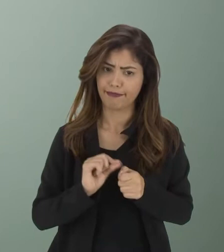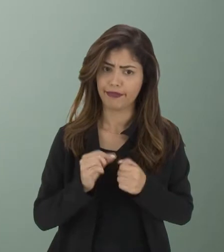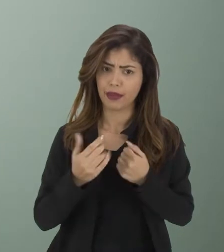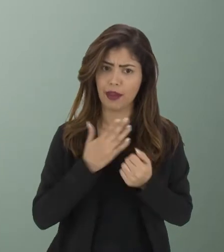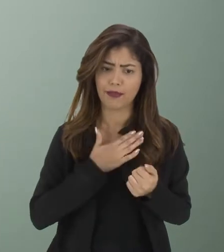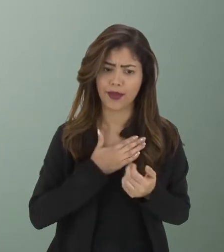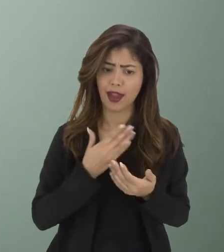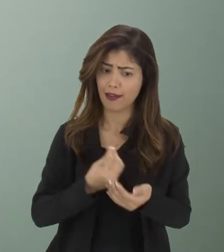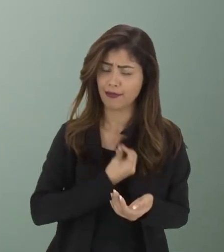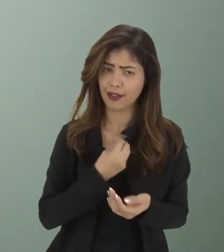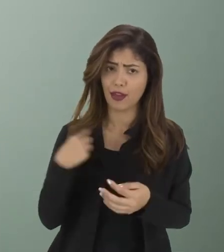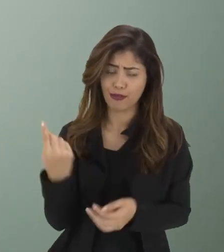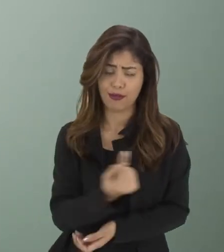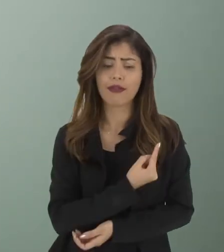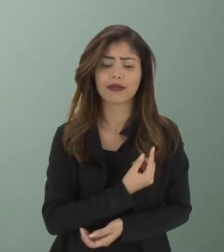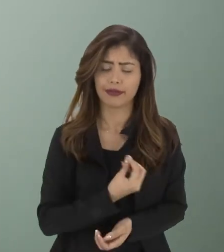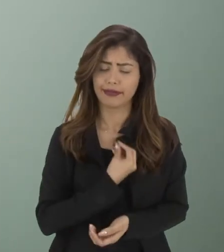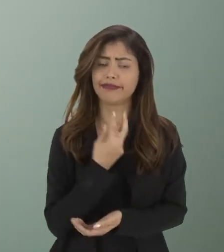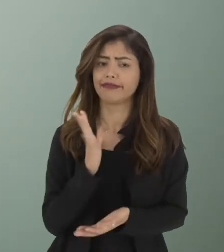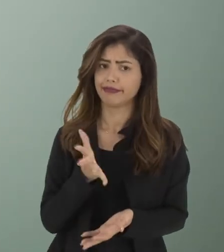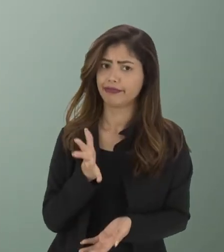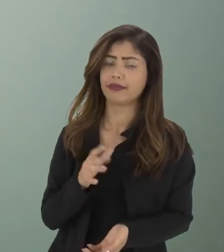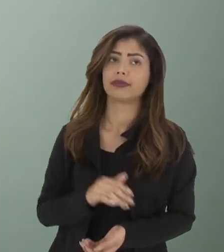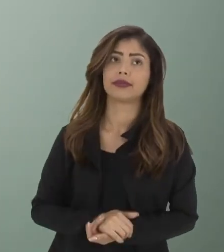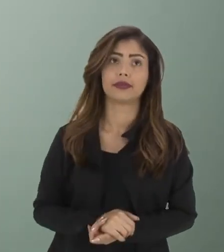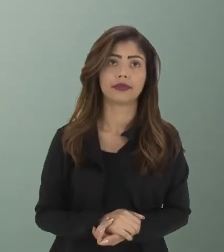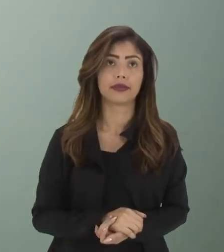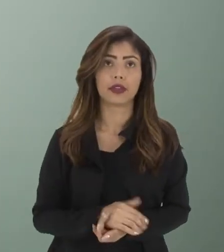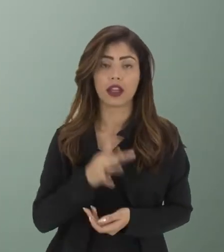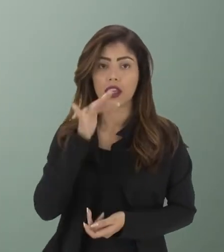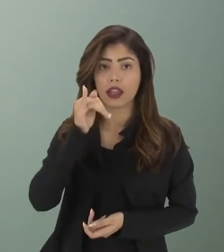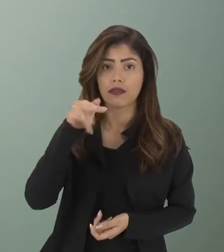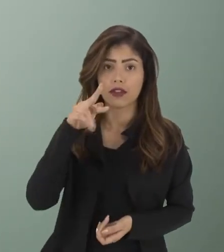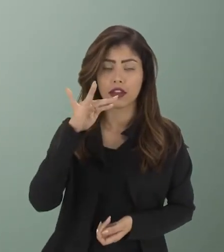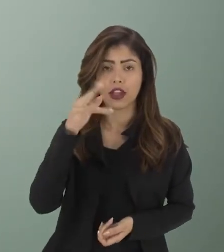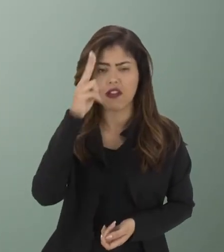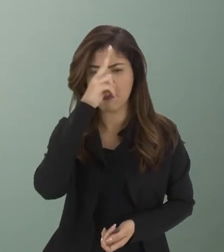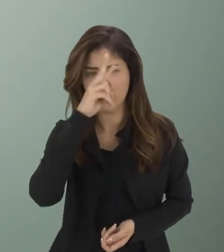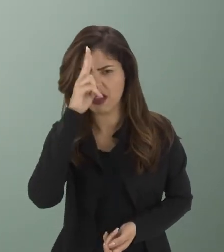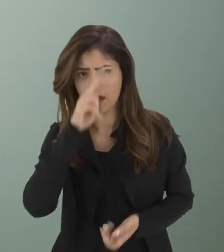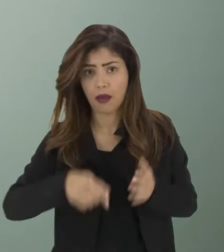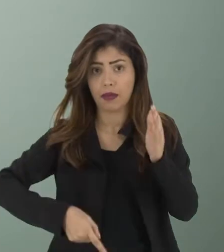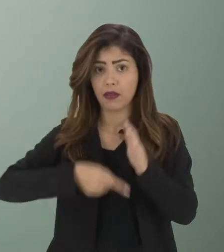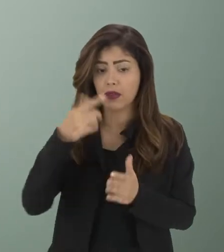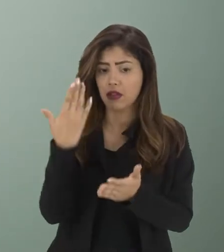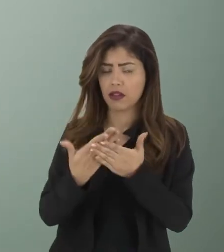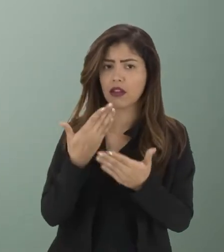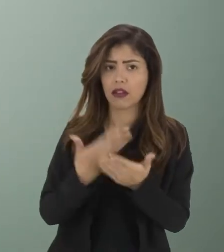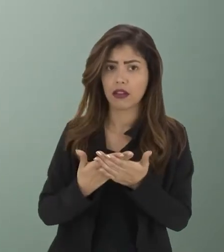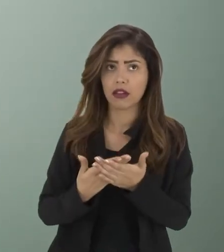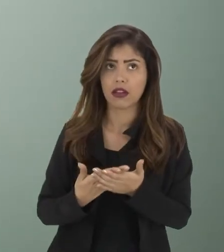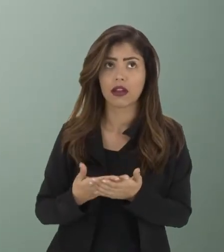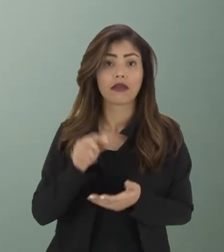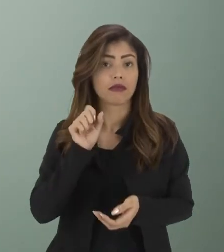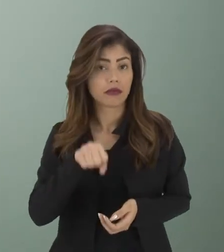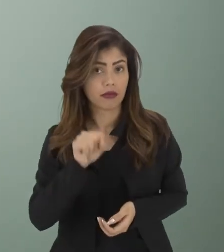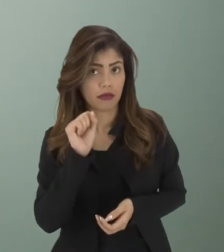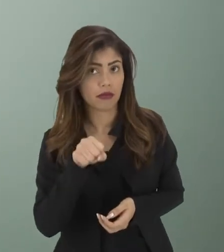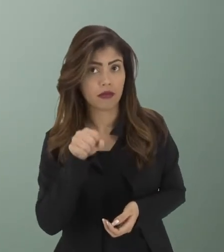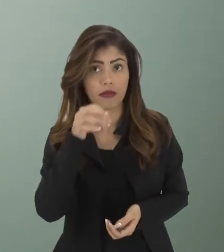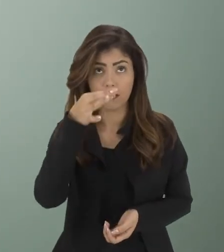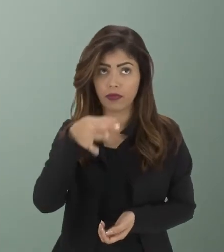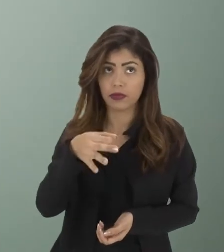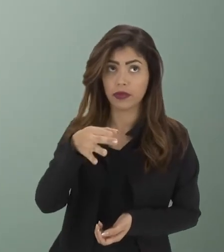da minha vida, da nossa vida, né? Tá no infinitivo? Vamos relembrar a nossa primeira aula. Está no infinitivo, porque tem